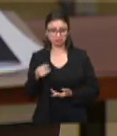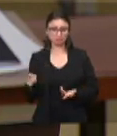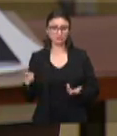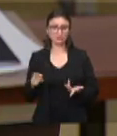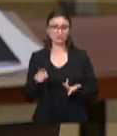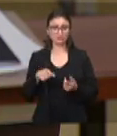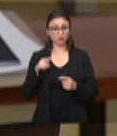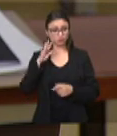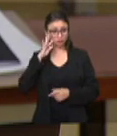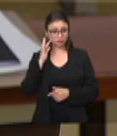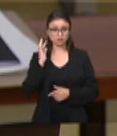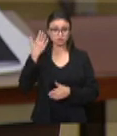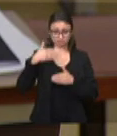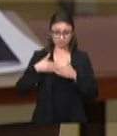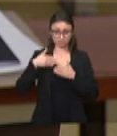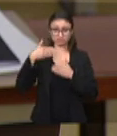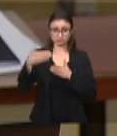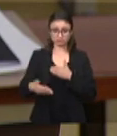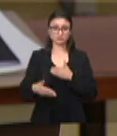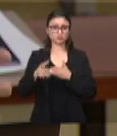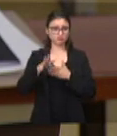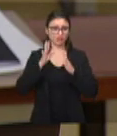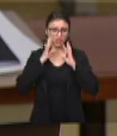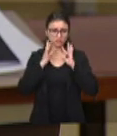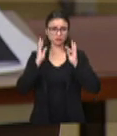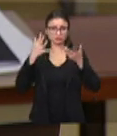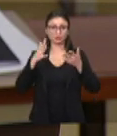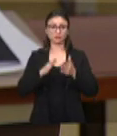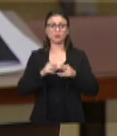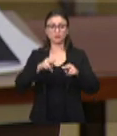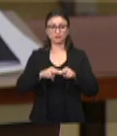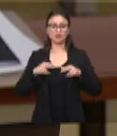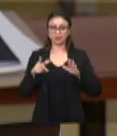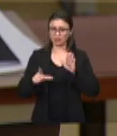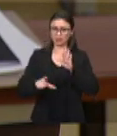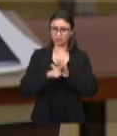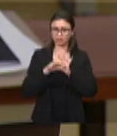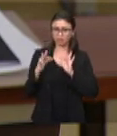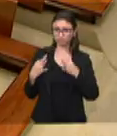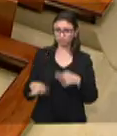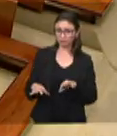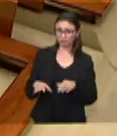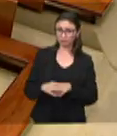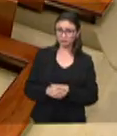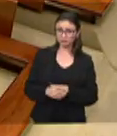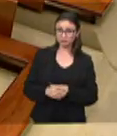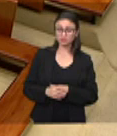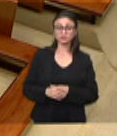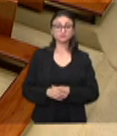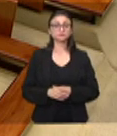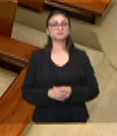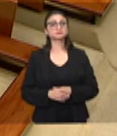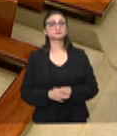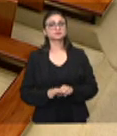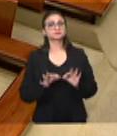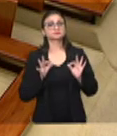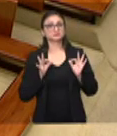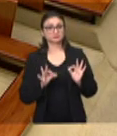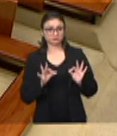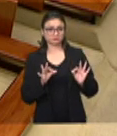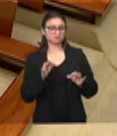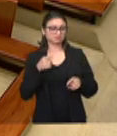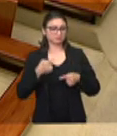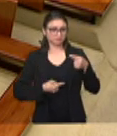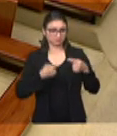nós decidimos. Daqui para frente, a questão está resolvida. Ministro Ricardo Lewandowski. Ministro Lewandowski, esse foi exatamente o debate que